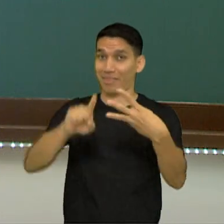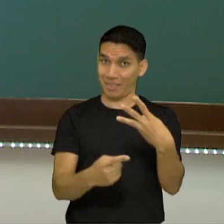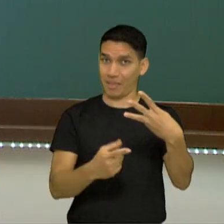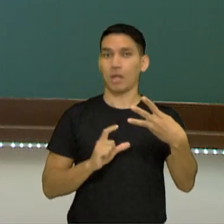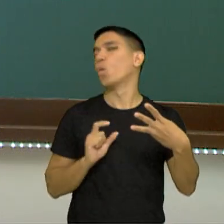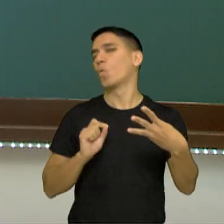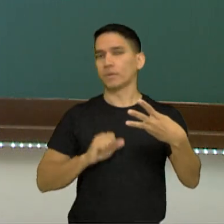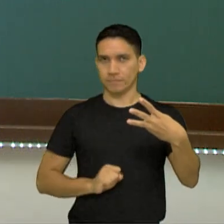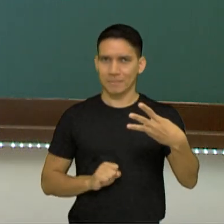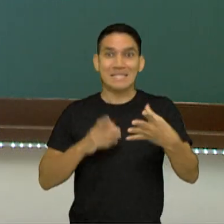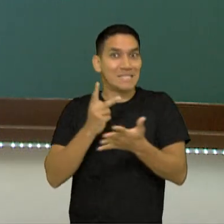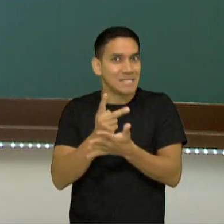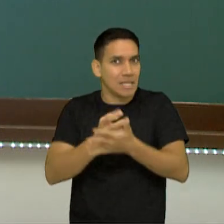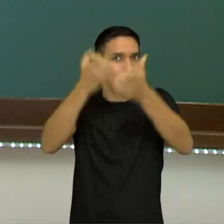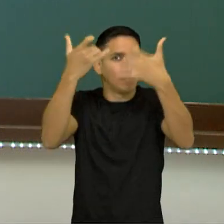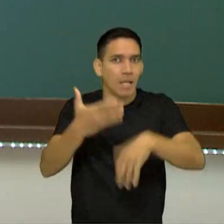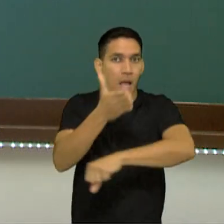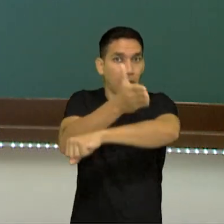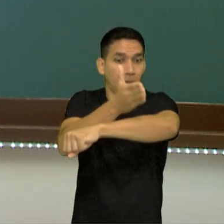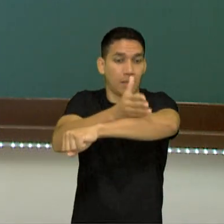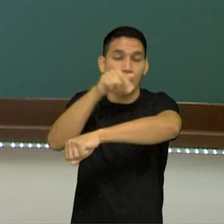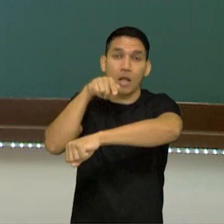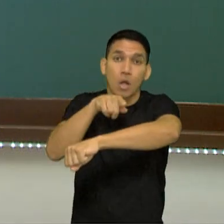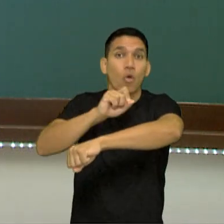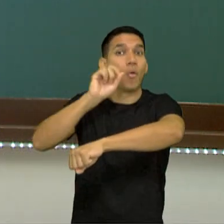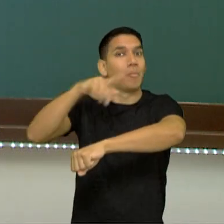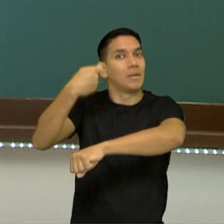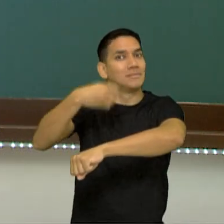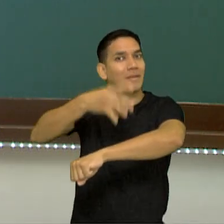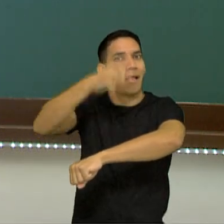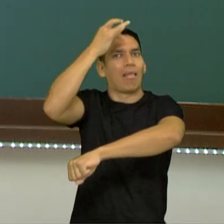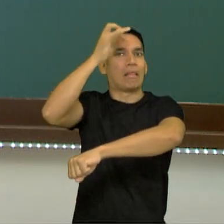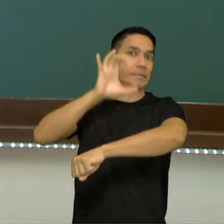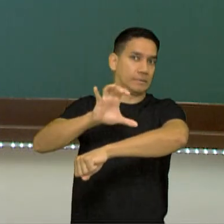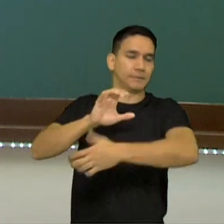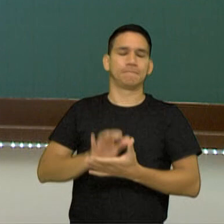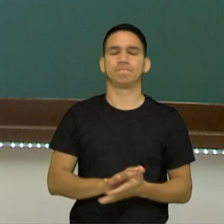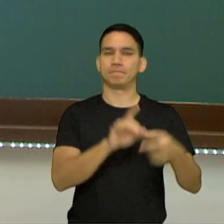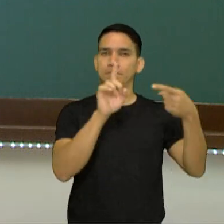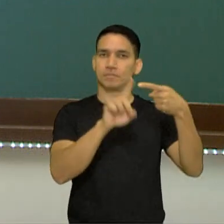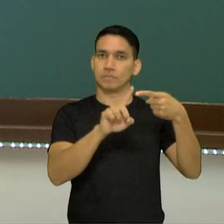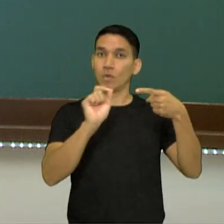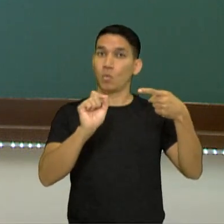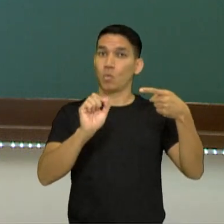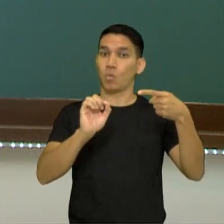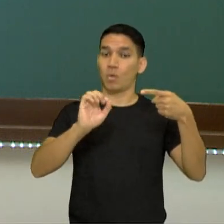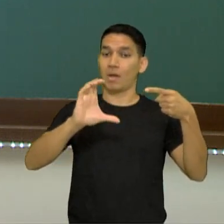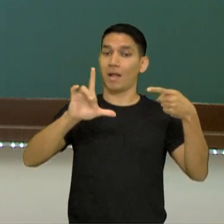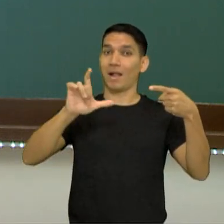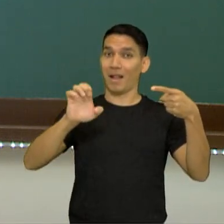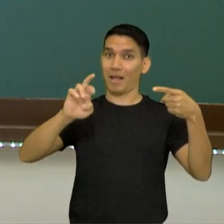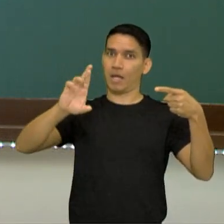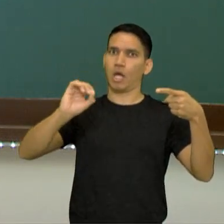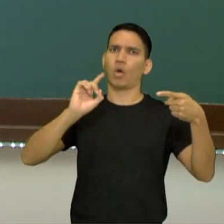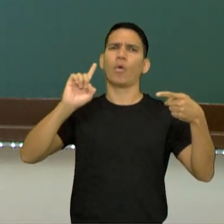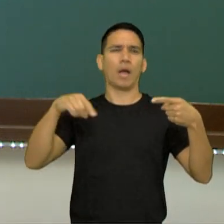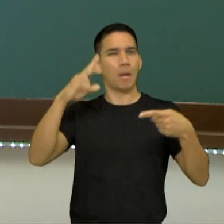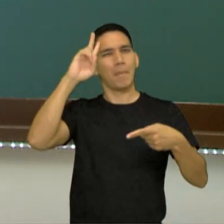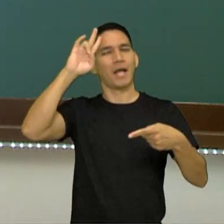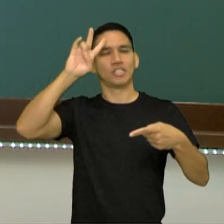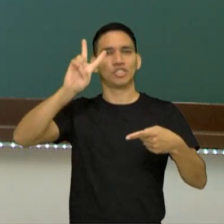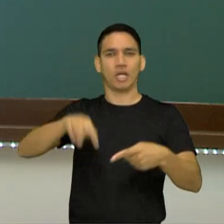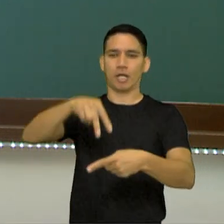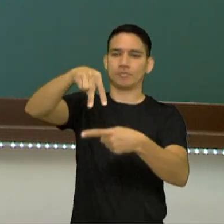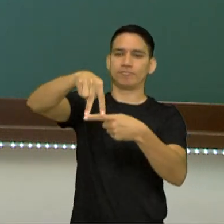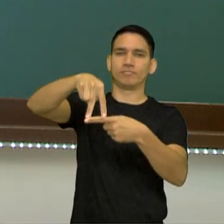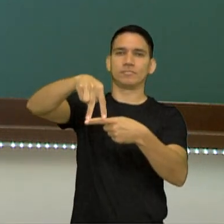principais. Sempre quando a gente for falar de Idade Média, a gente tem que lembrar isso, tá? Então a gente tem o clero. Vamos imaginar uma pirâmide, né? Então o clero